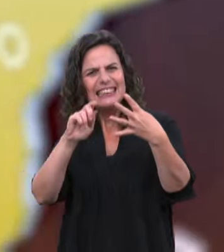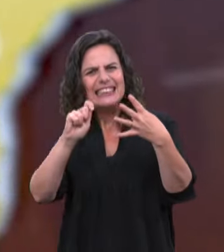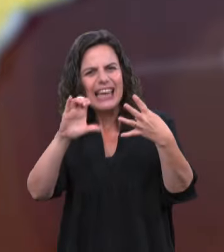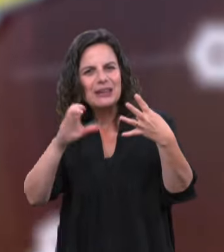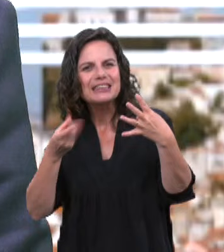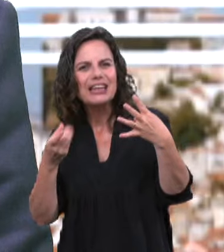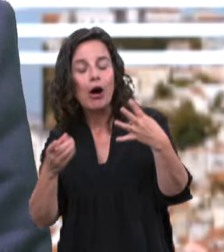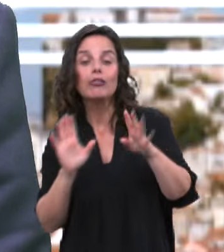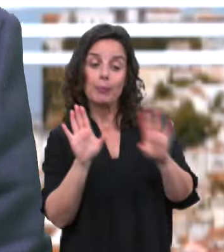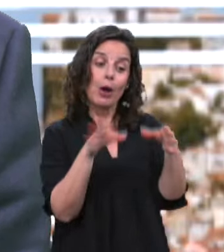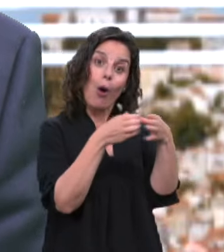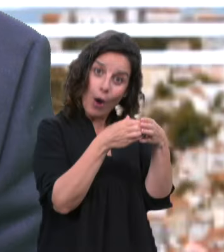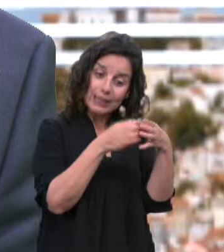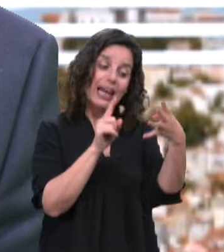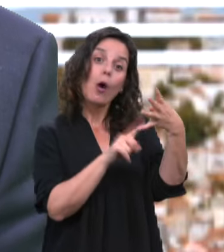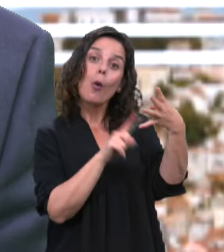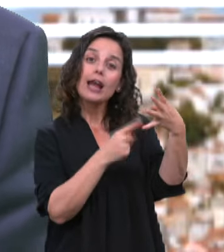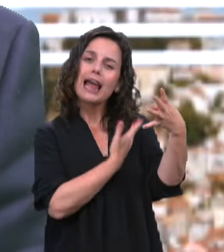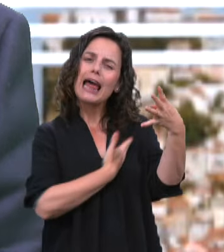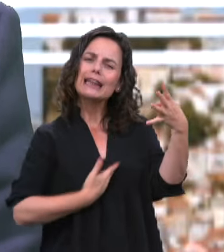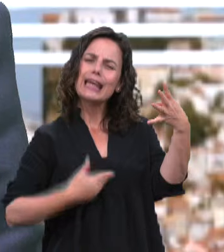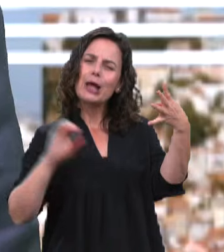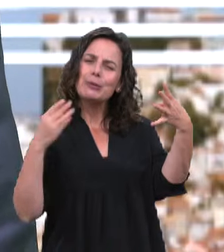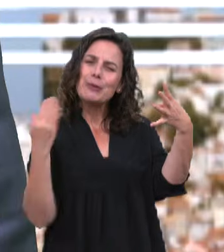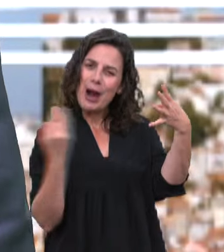século XIX. Como ordem, é a quarta mais antiga.